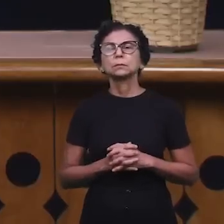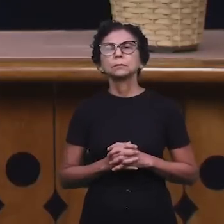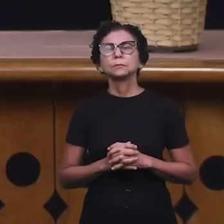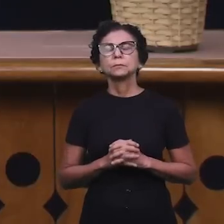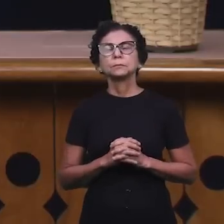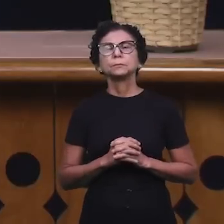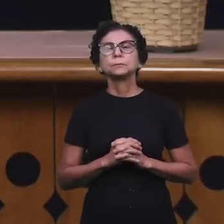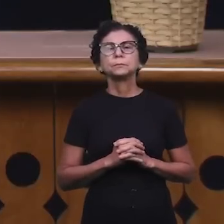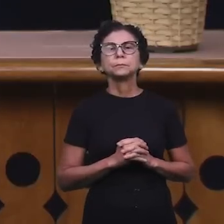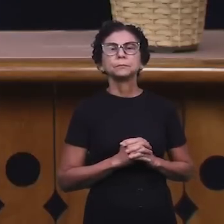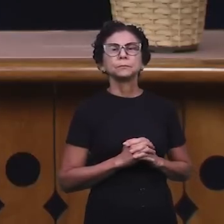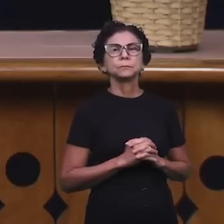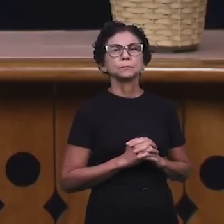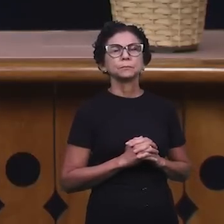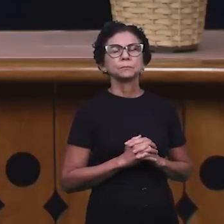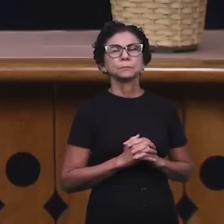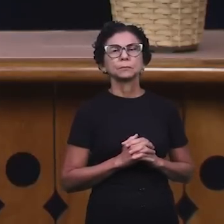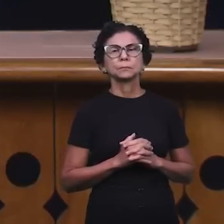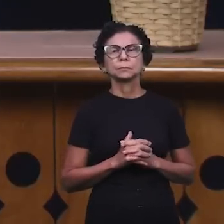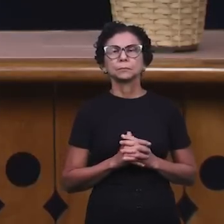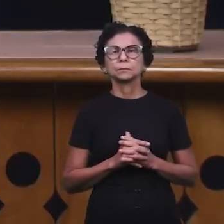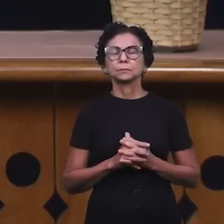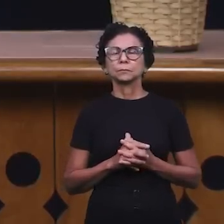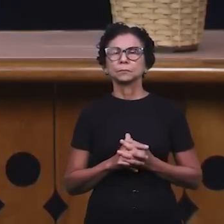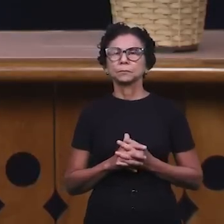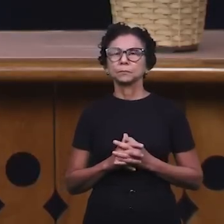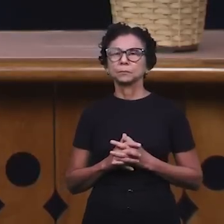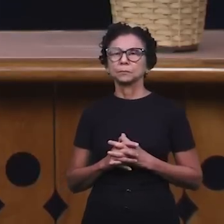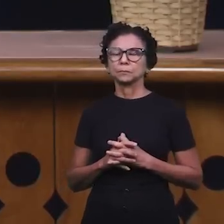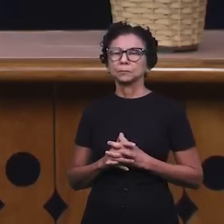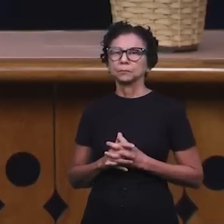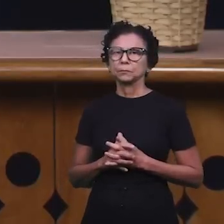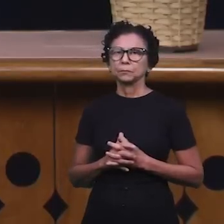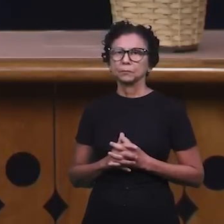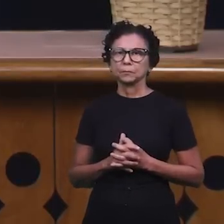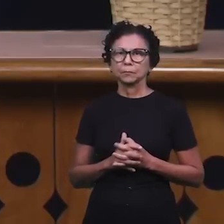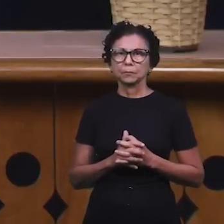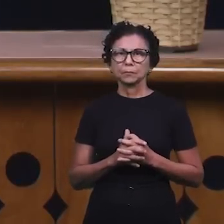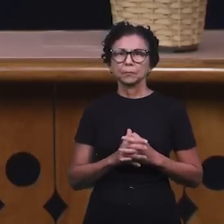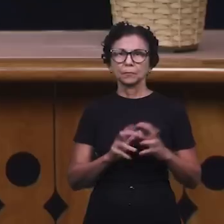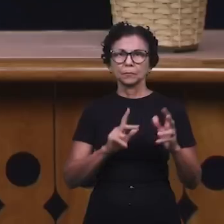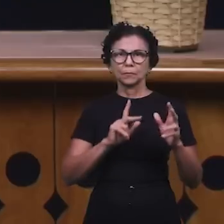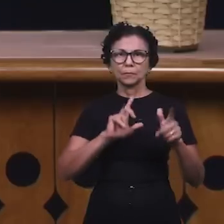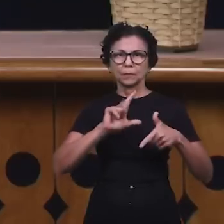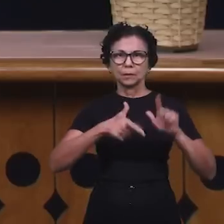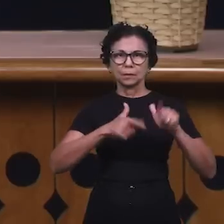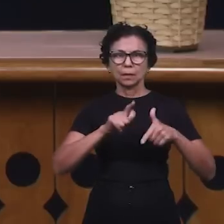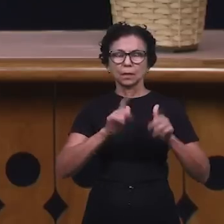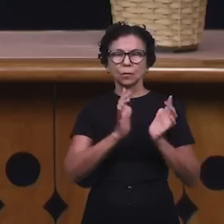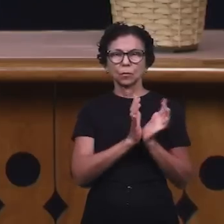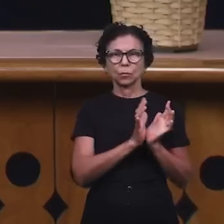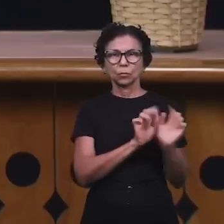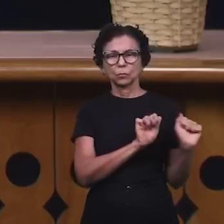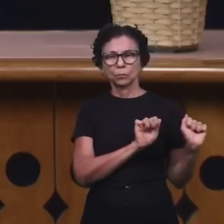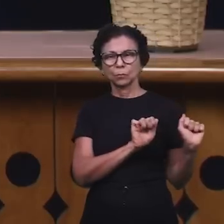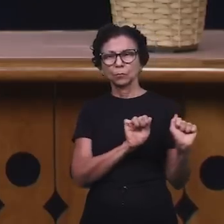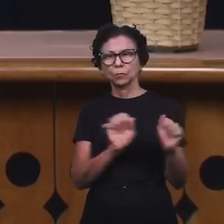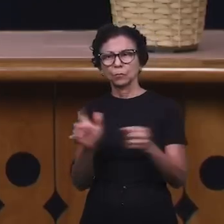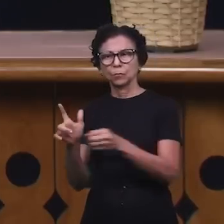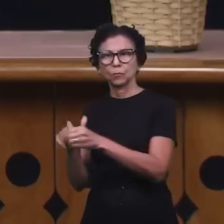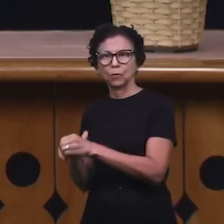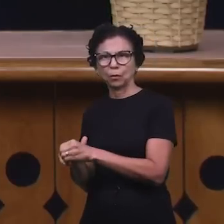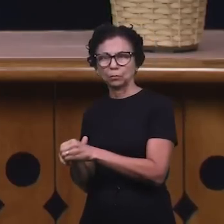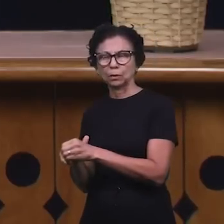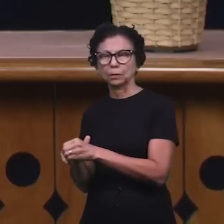então, Israel, um grupo volta. A grande parte de Israel está espalhada ainda pelo mundo.